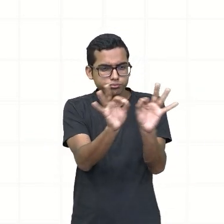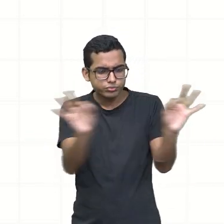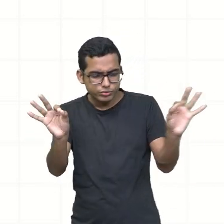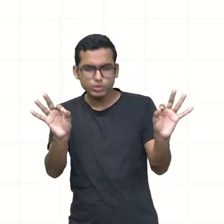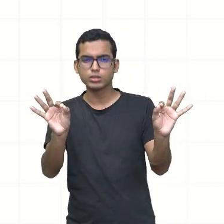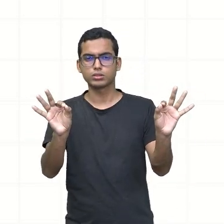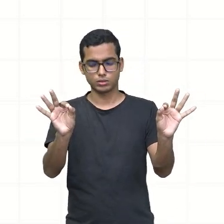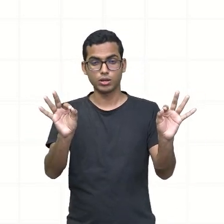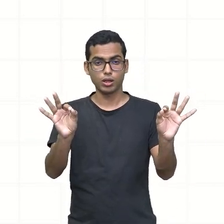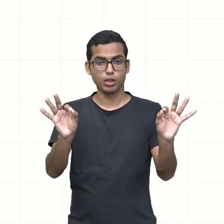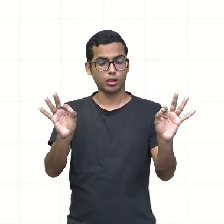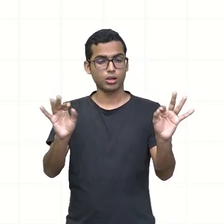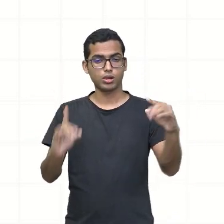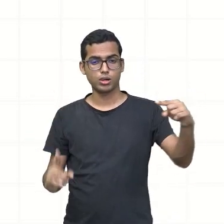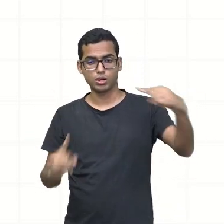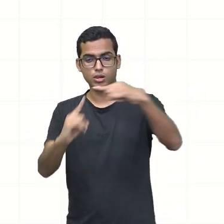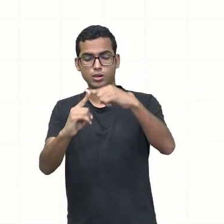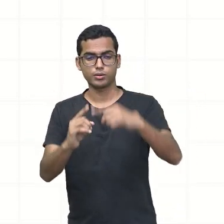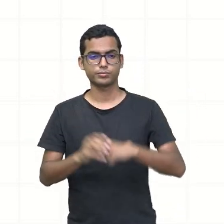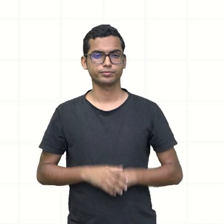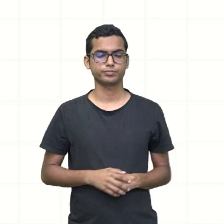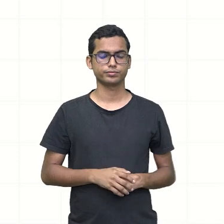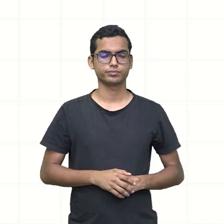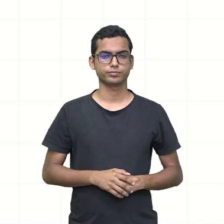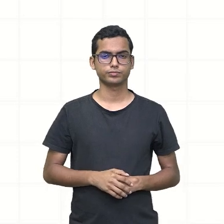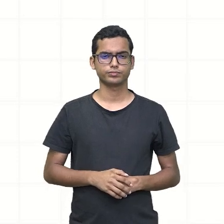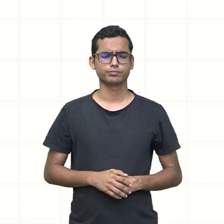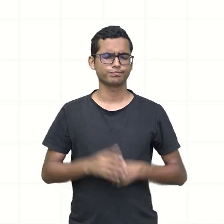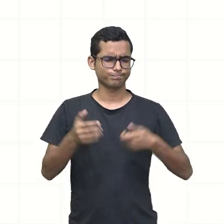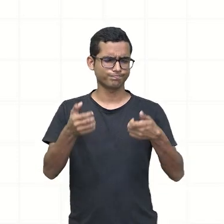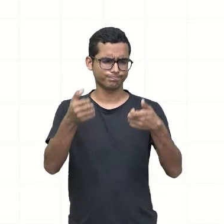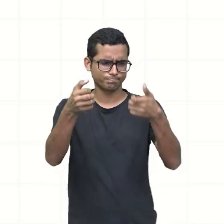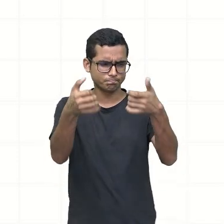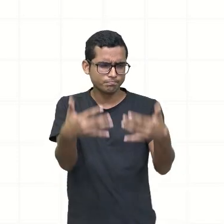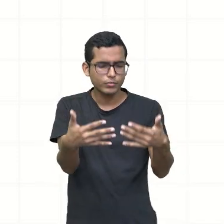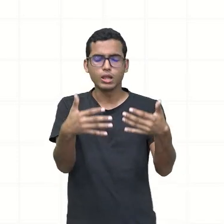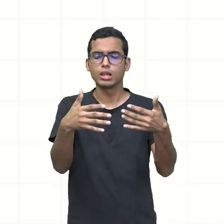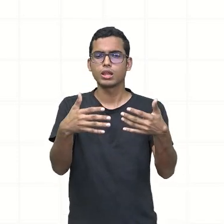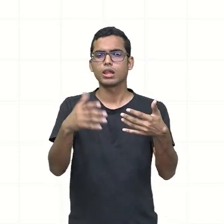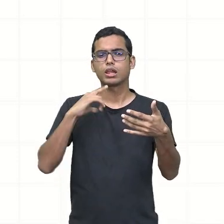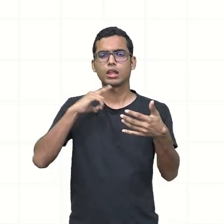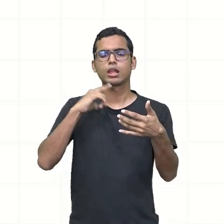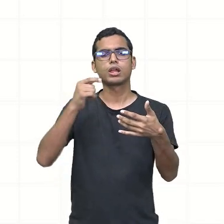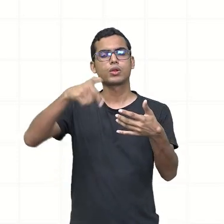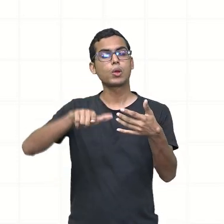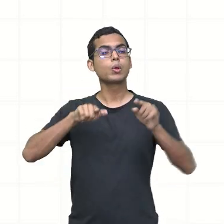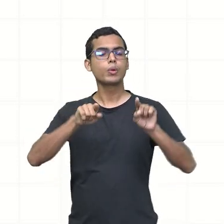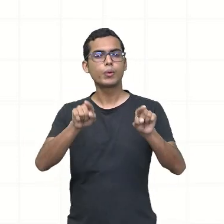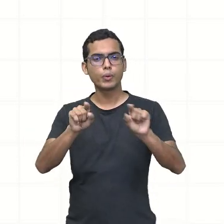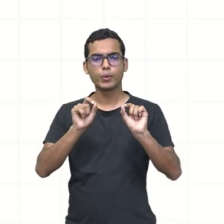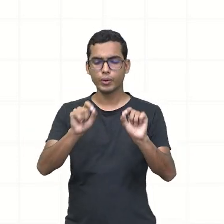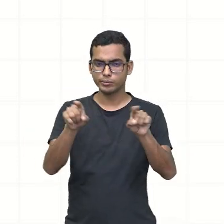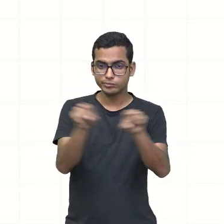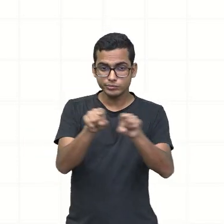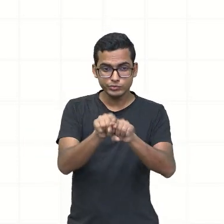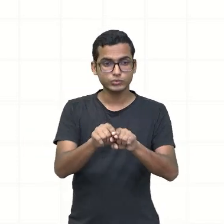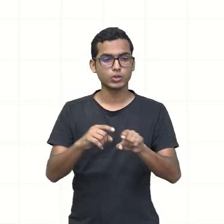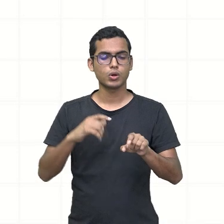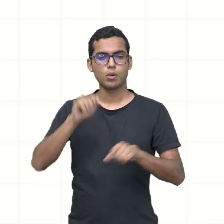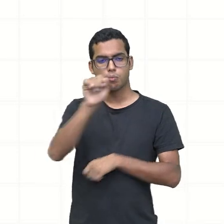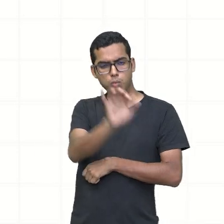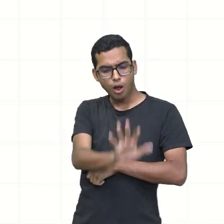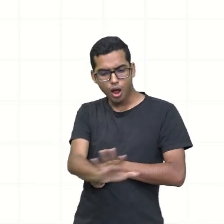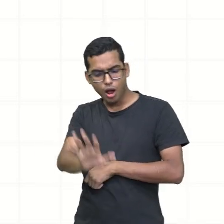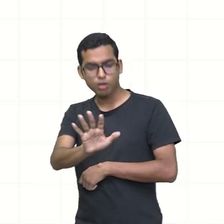né, em outras palavras, né, o plano, né, em uma figura, em um polígono, nada mais é do que o